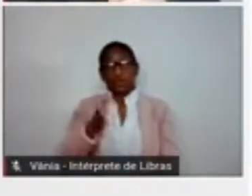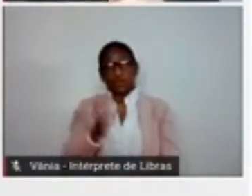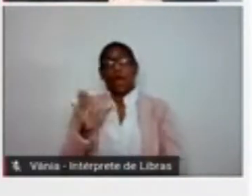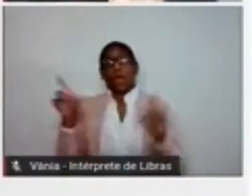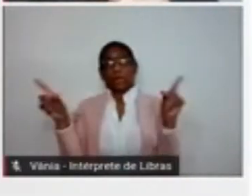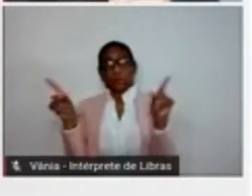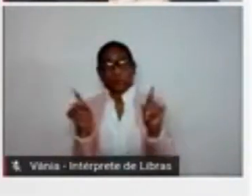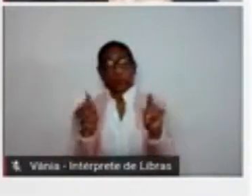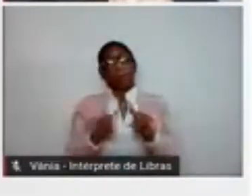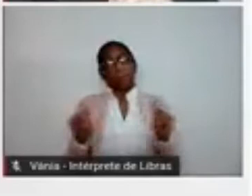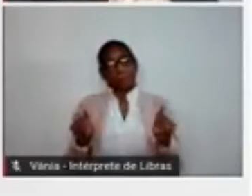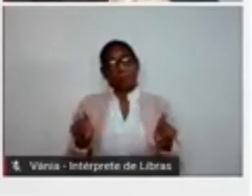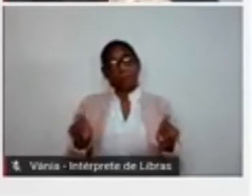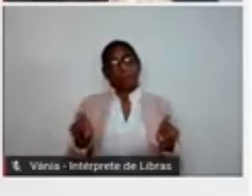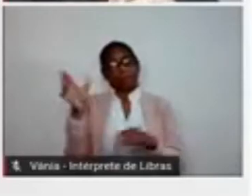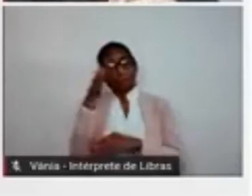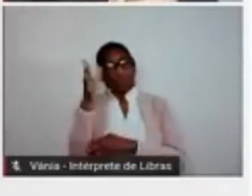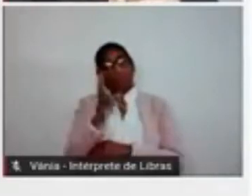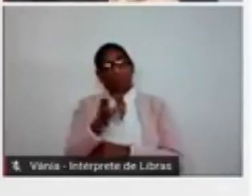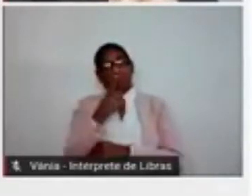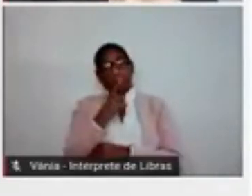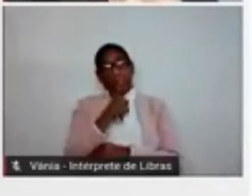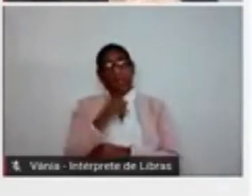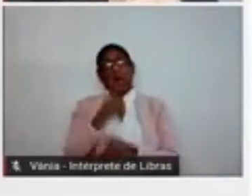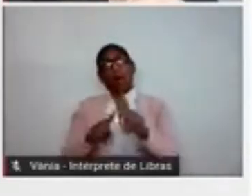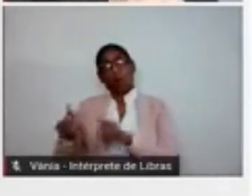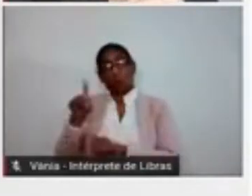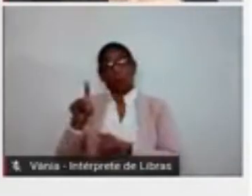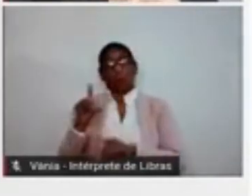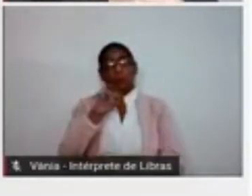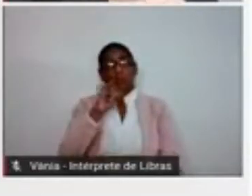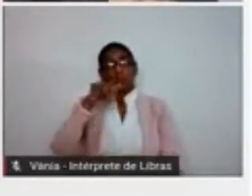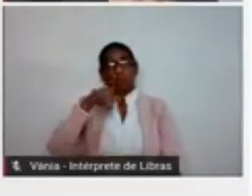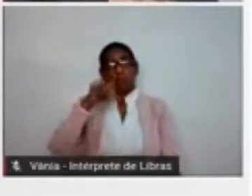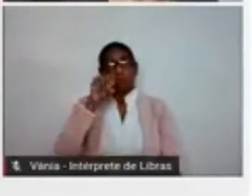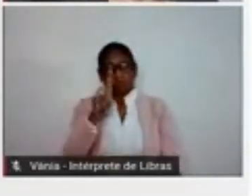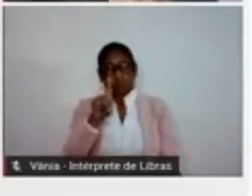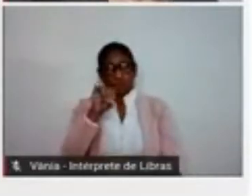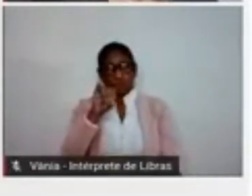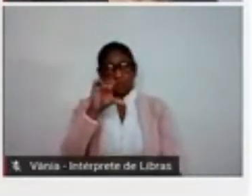ativos sobre recuperados e também alguns outros indicadores que ainda são